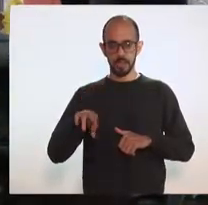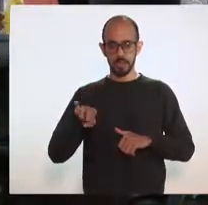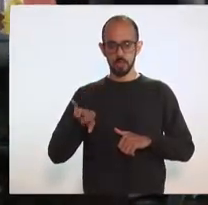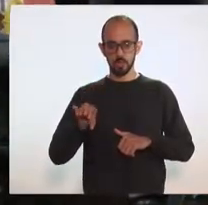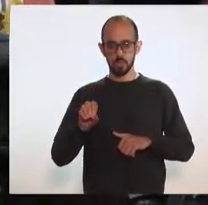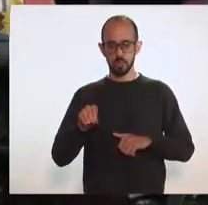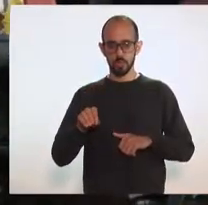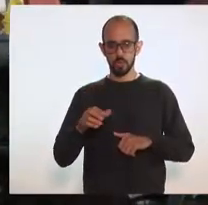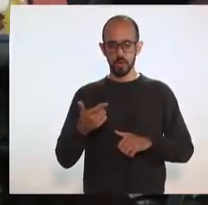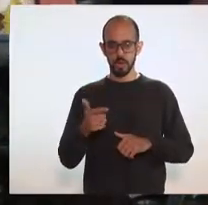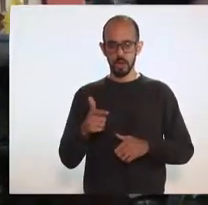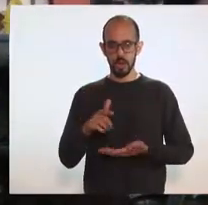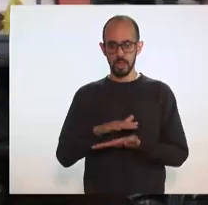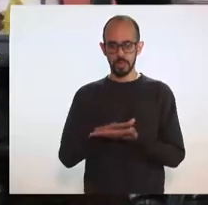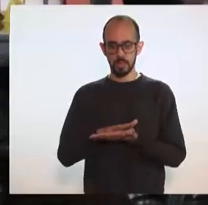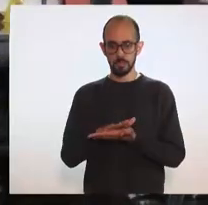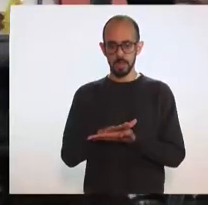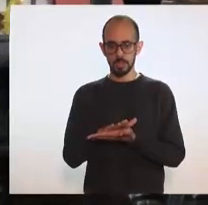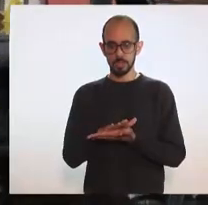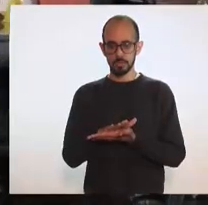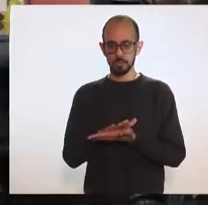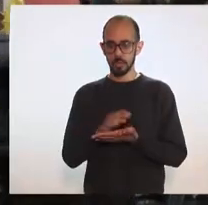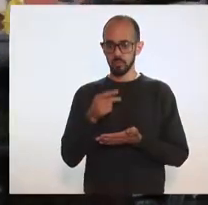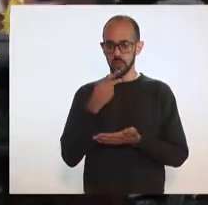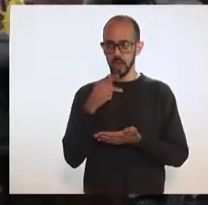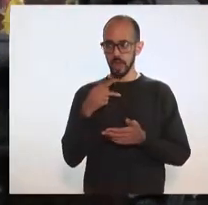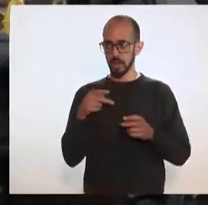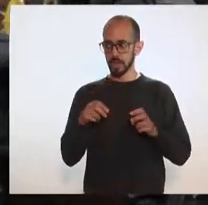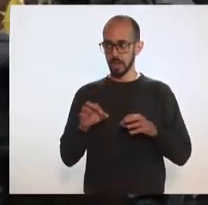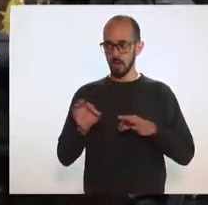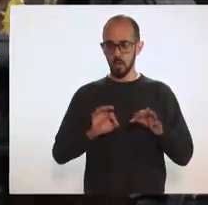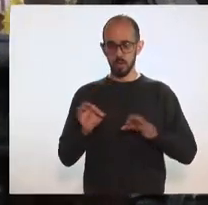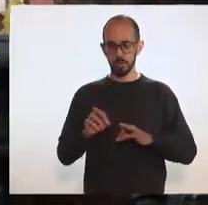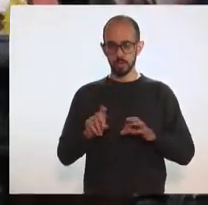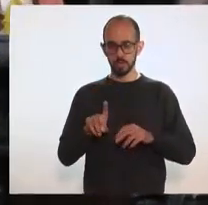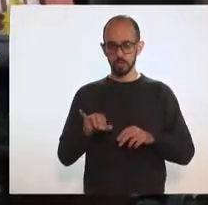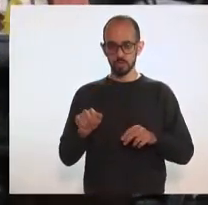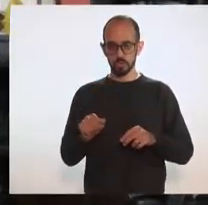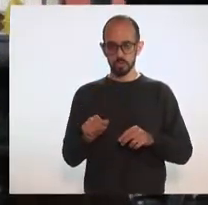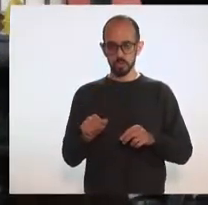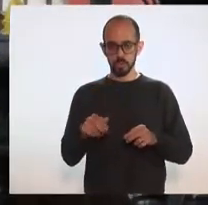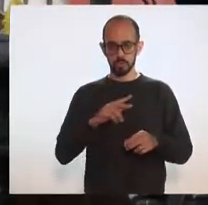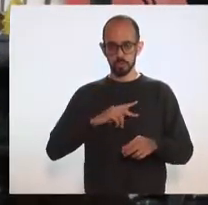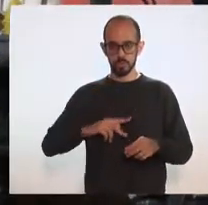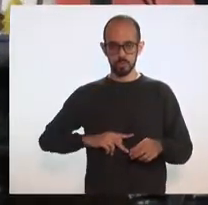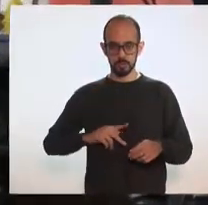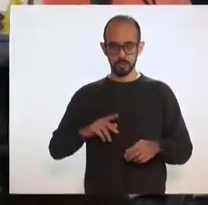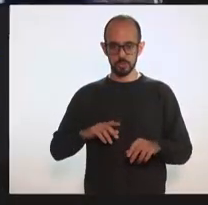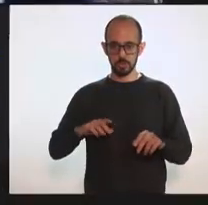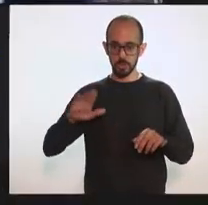a presidência é difícil errar